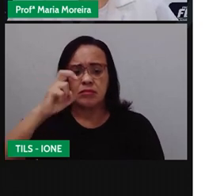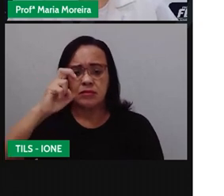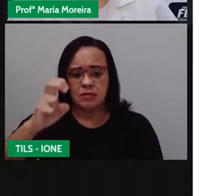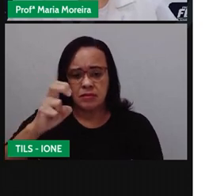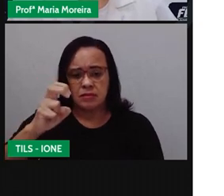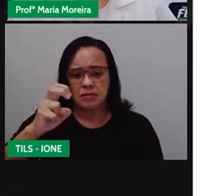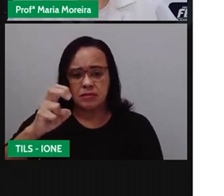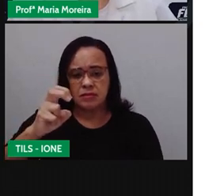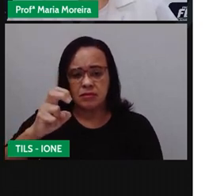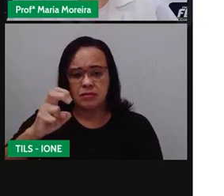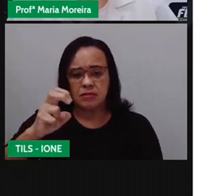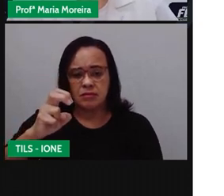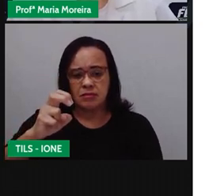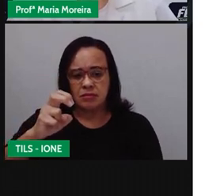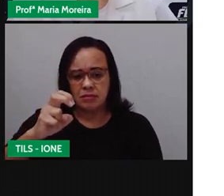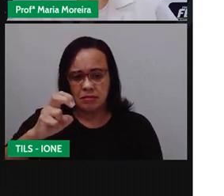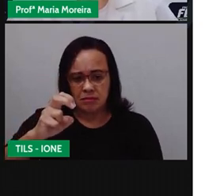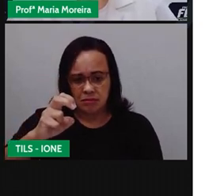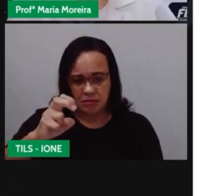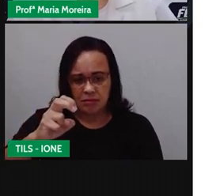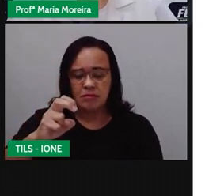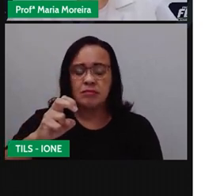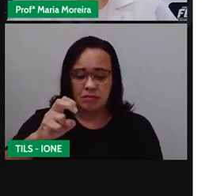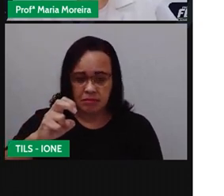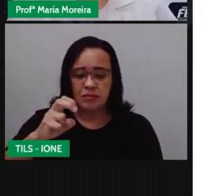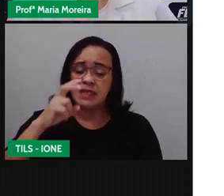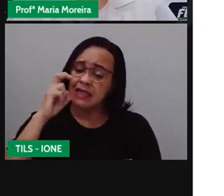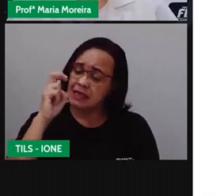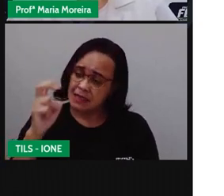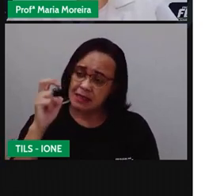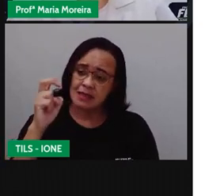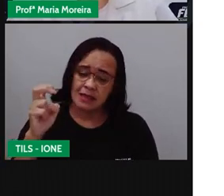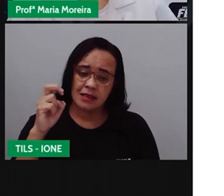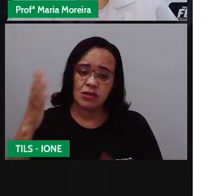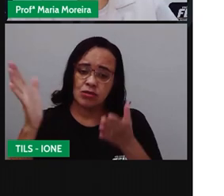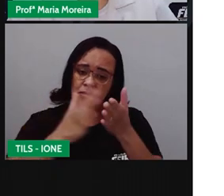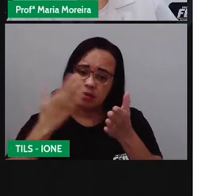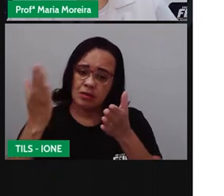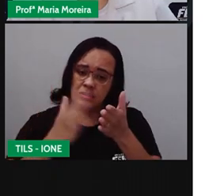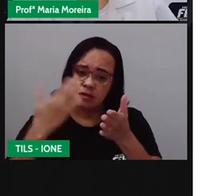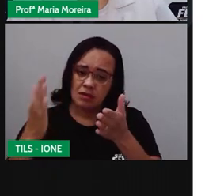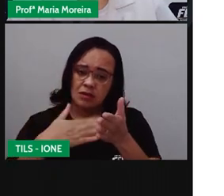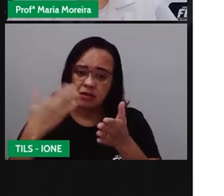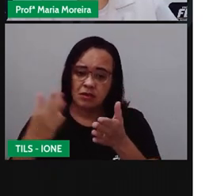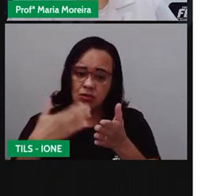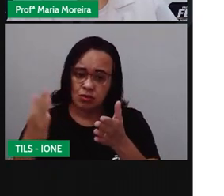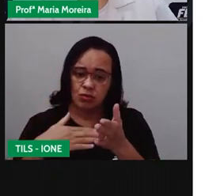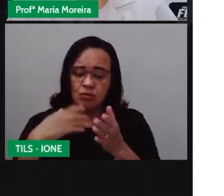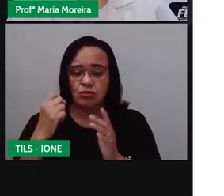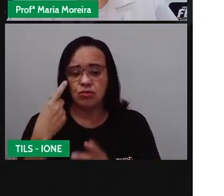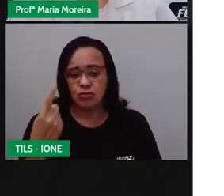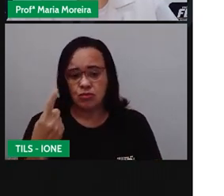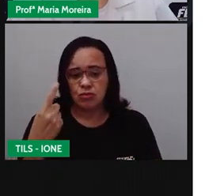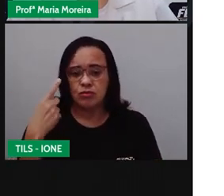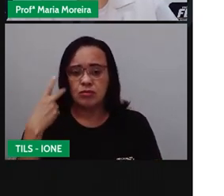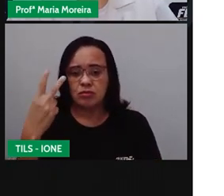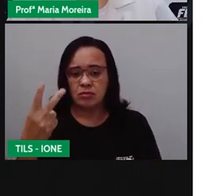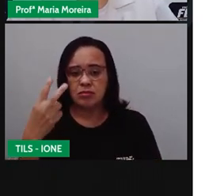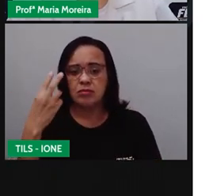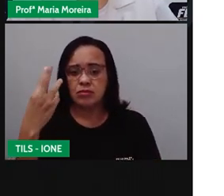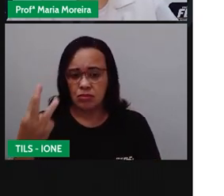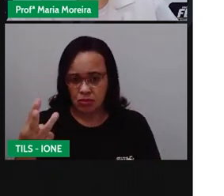4, 5, né? Temos aqui uma linha com 5 livros e uma coluna com 1,